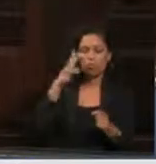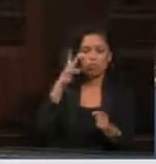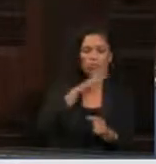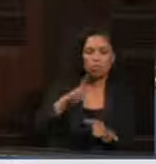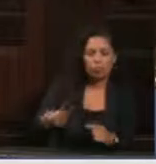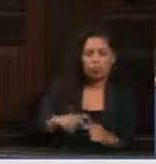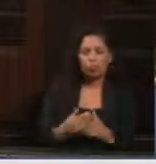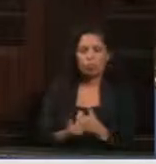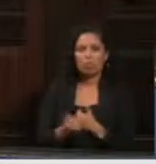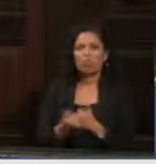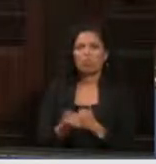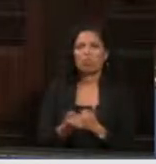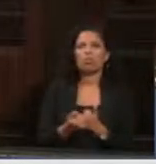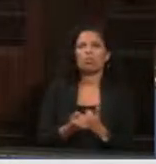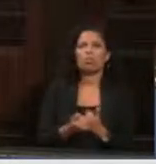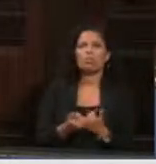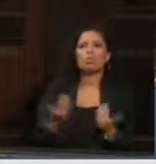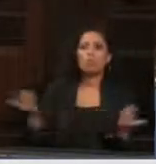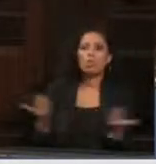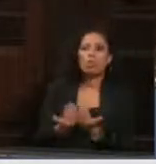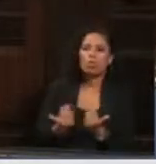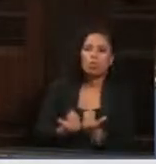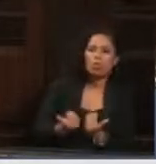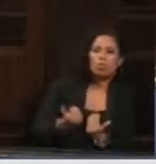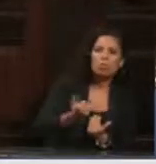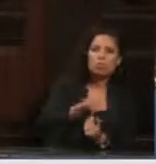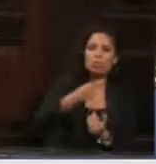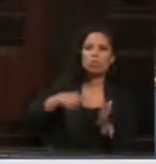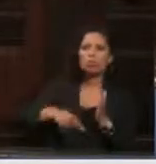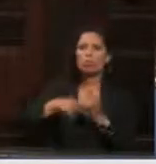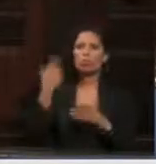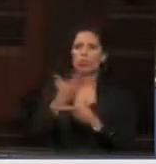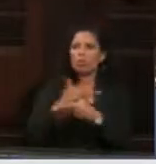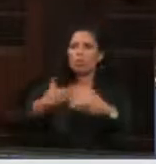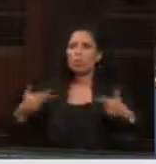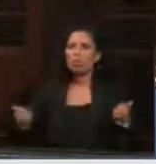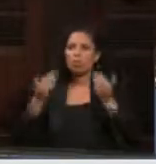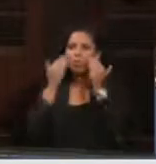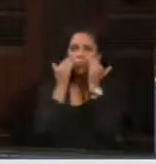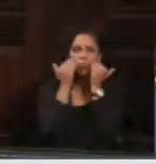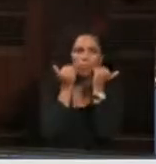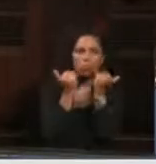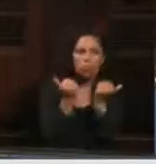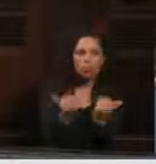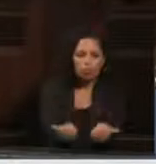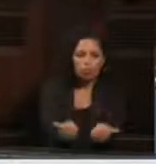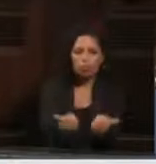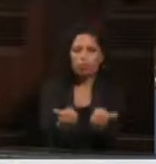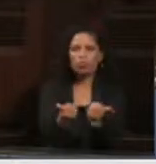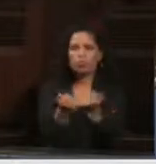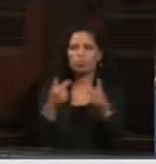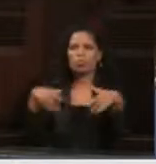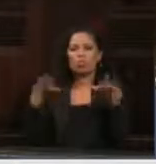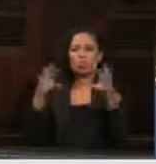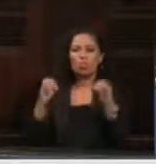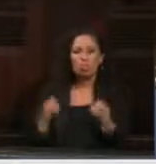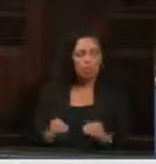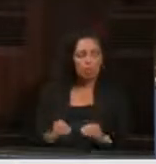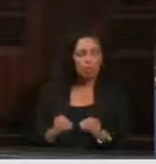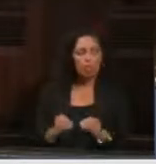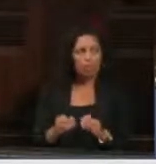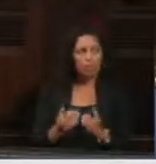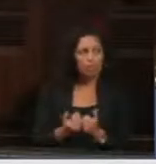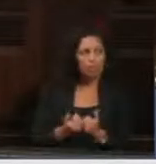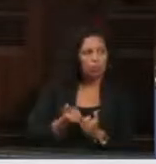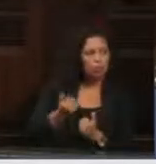e agora eles estão começando a expor as primeiras peças que foram restauradas que foram instituídas que começam a